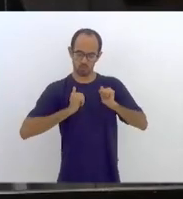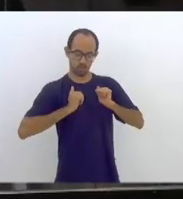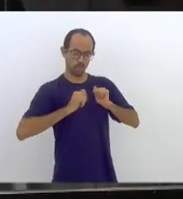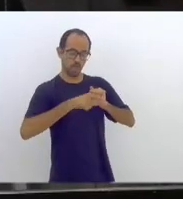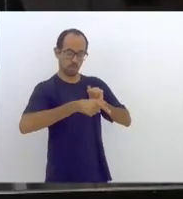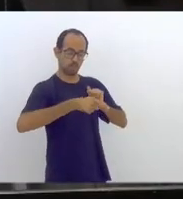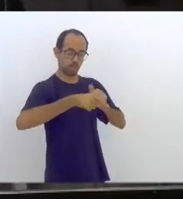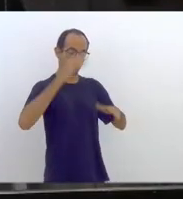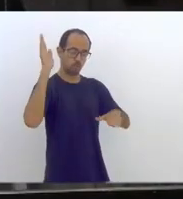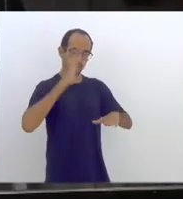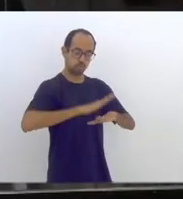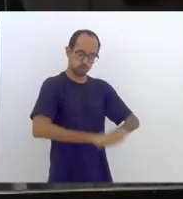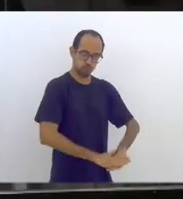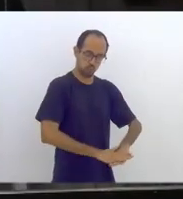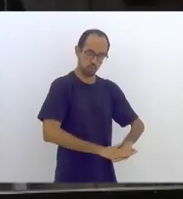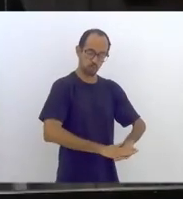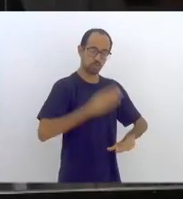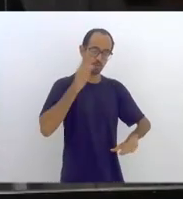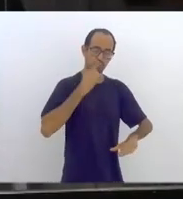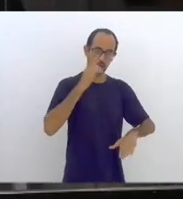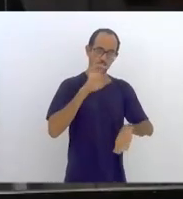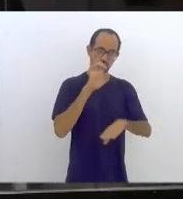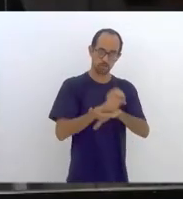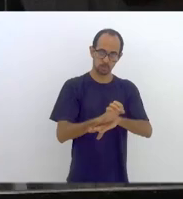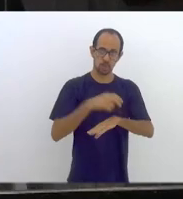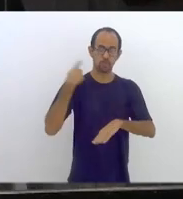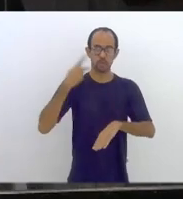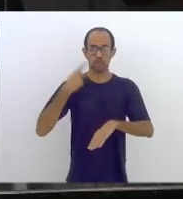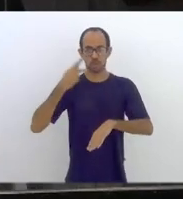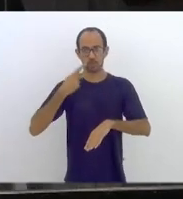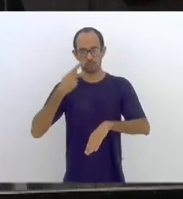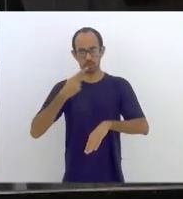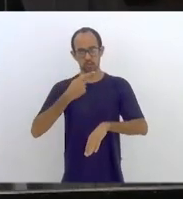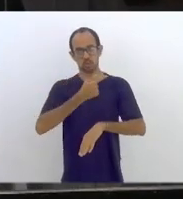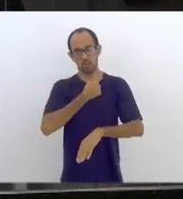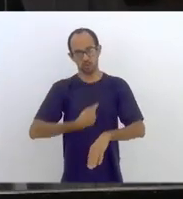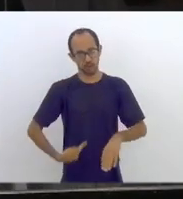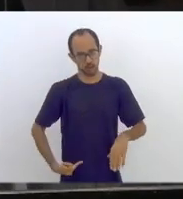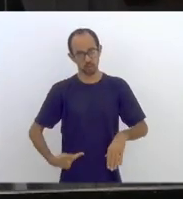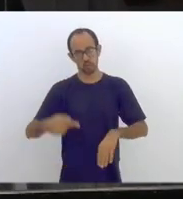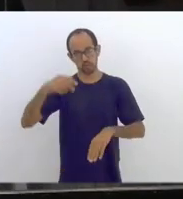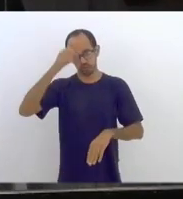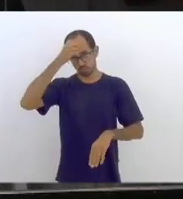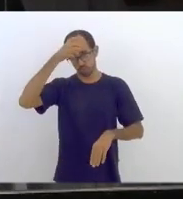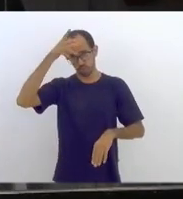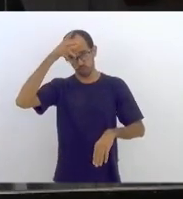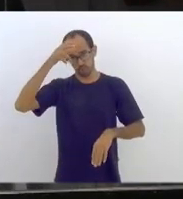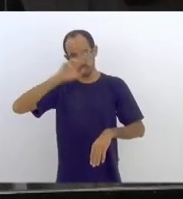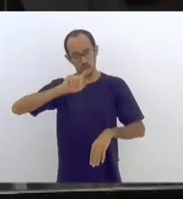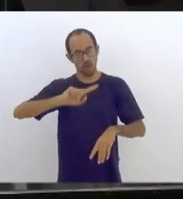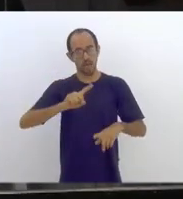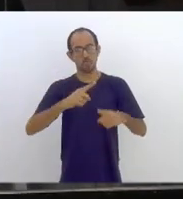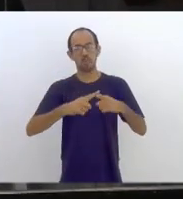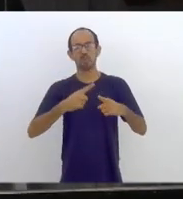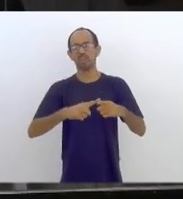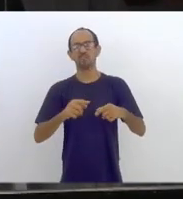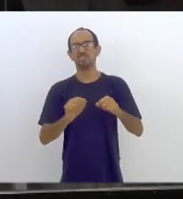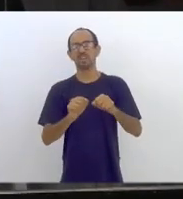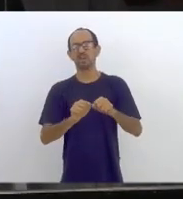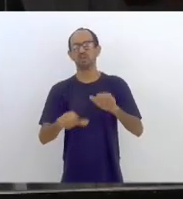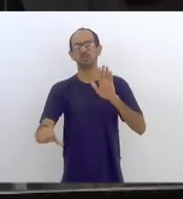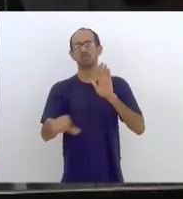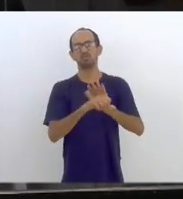estaduais vereadores e governadores e prefeitos não porque cometer ilegalidade